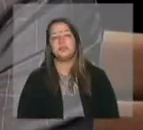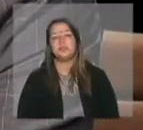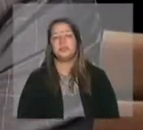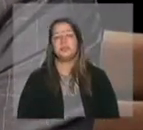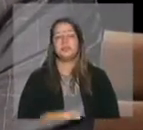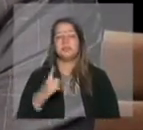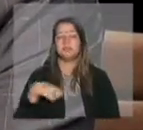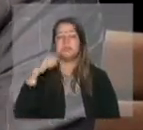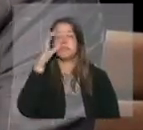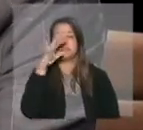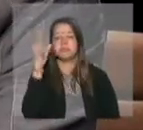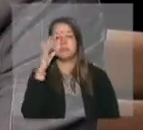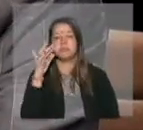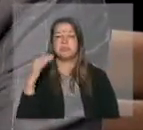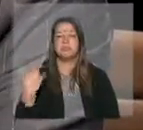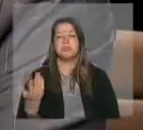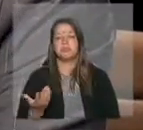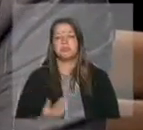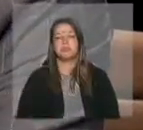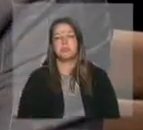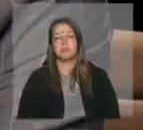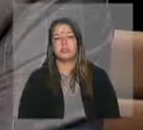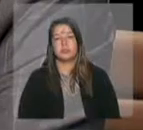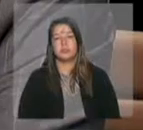cinema? Isso é pensado?